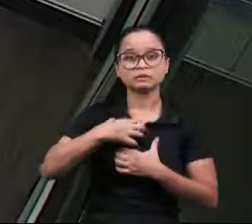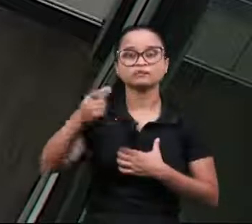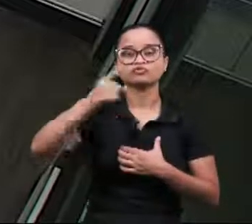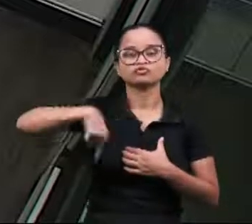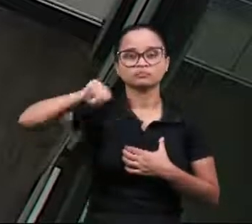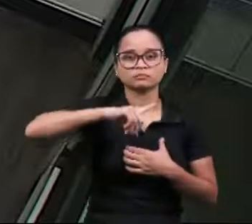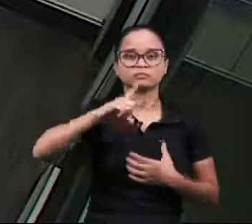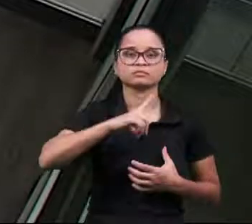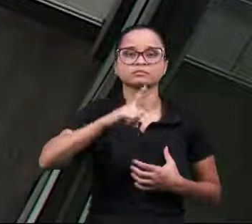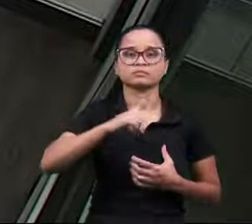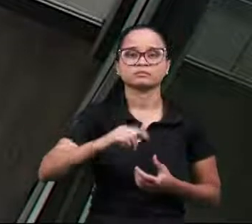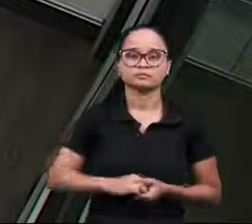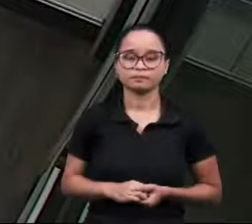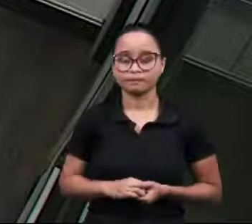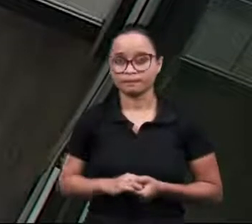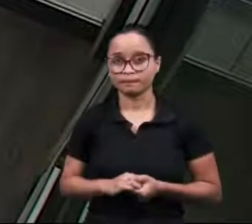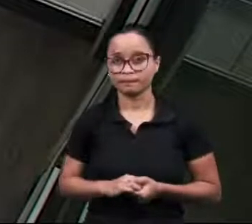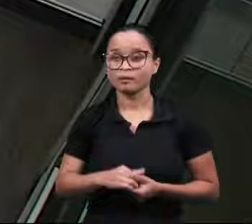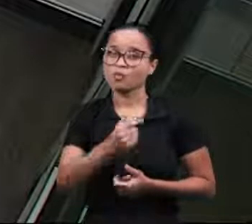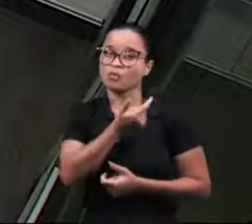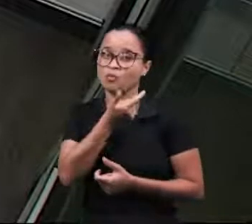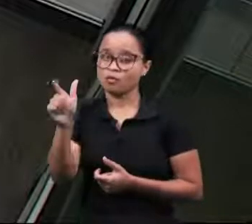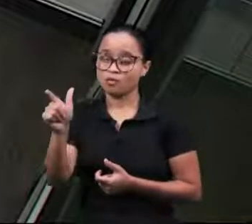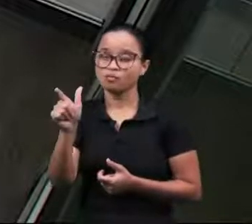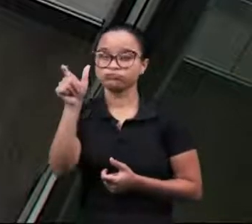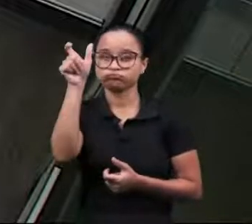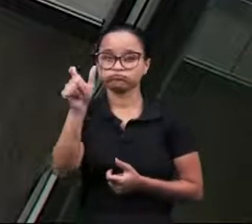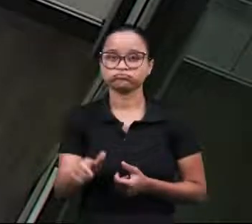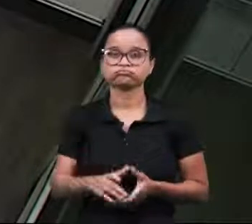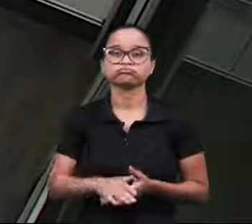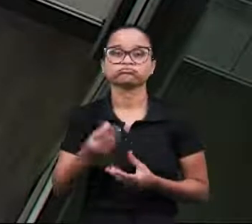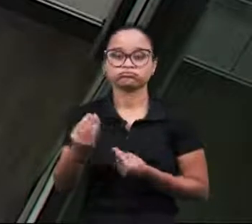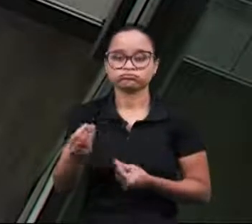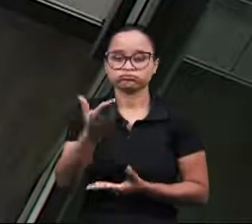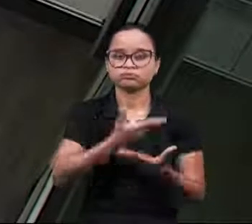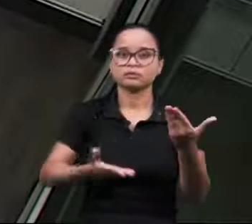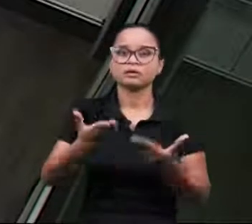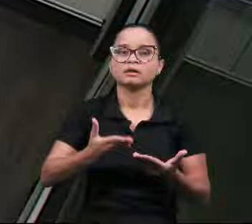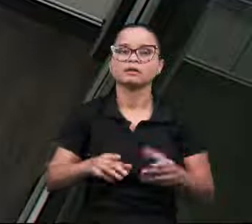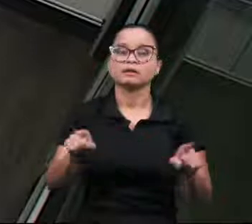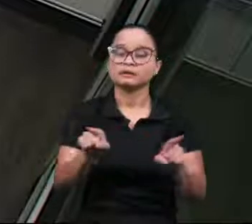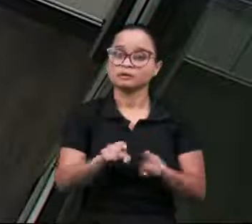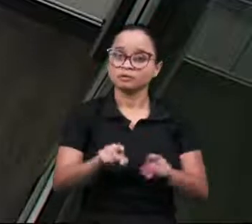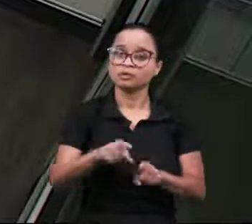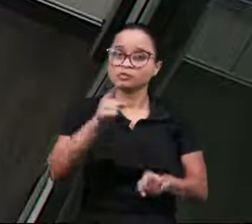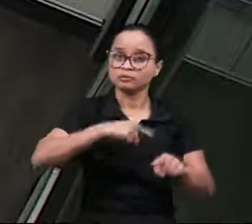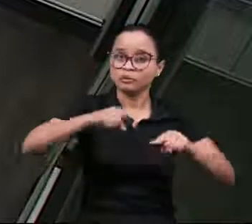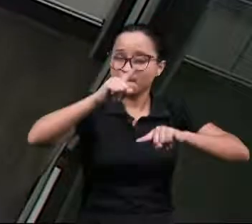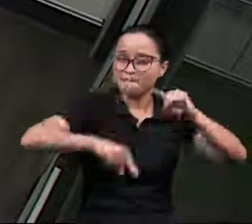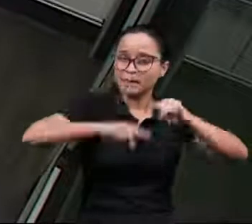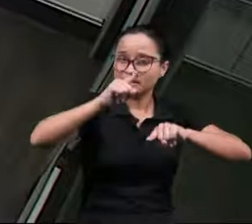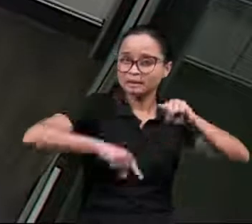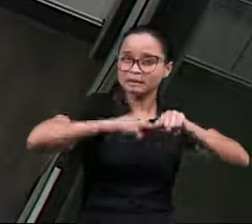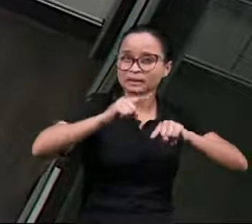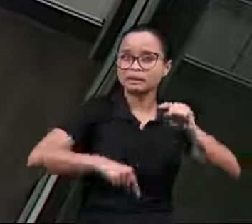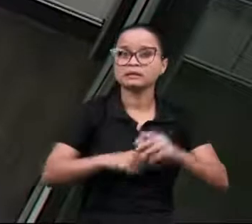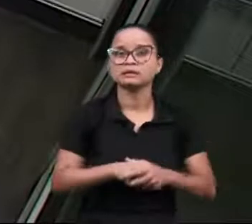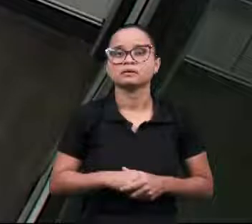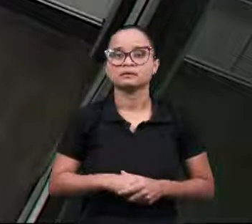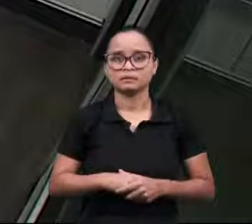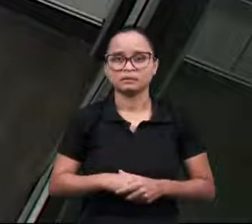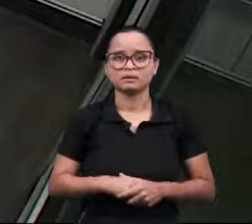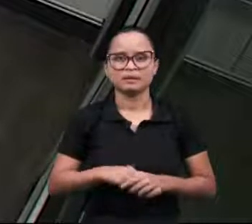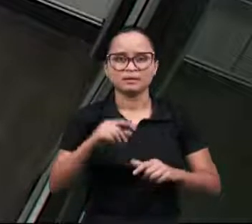com o nosso próximo, a forma de nós lidarmos até com os nossos bens. Quando falamos bens, é num sentido bem